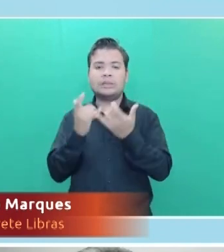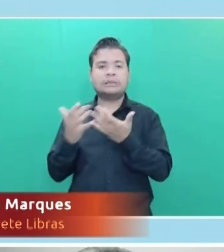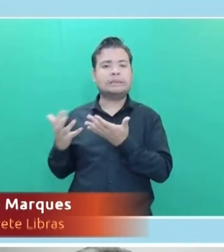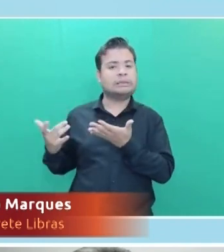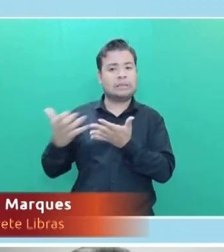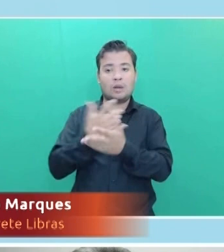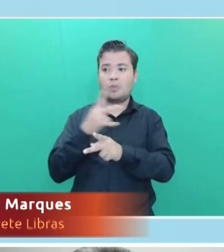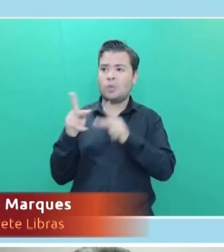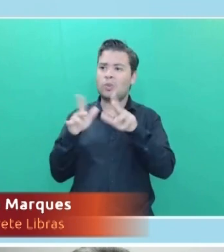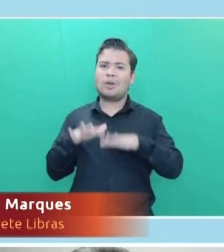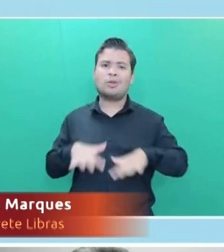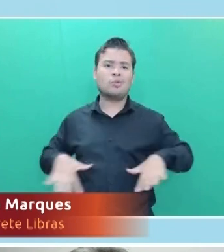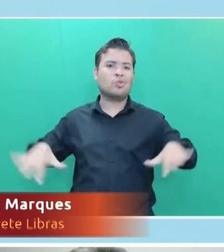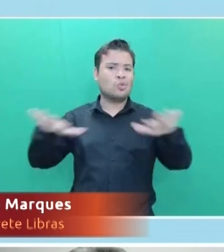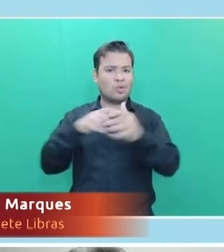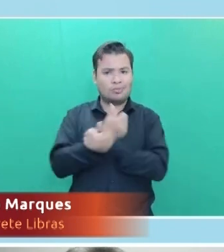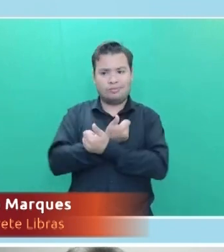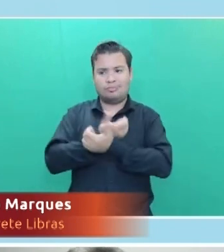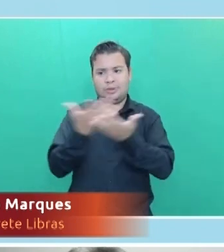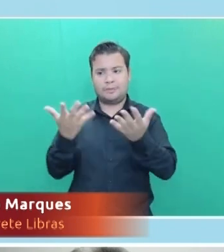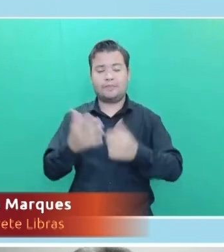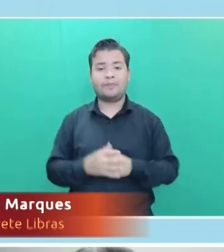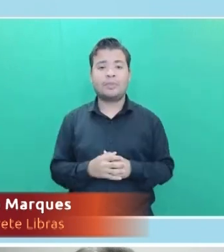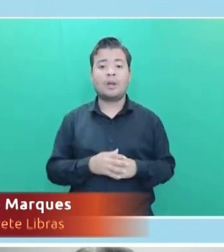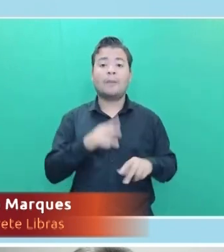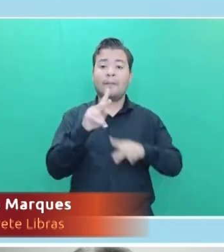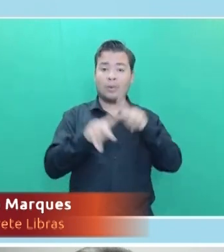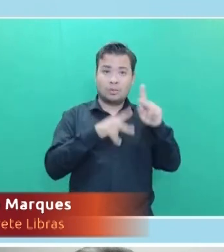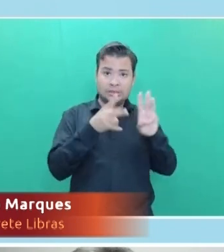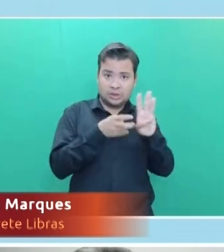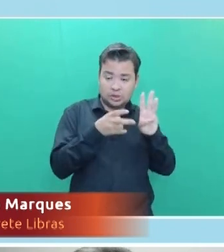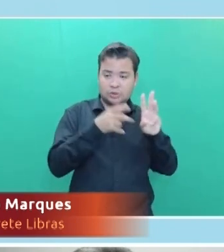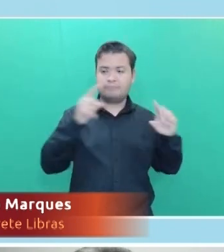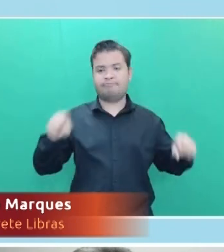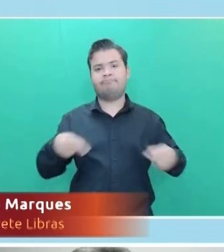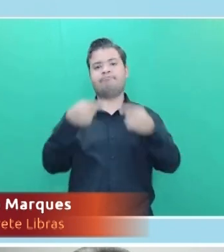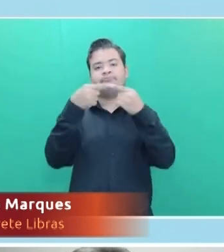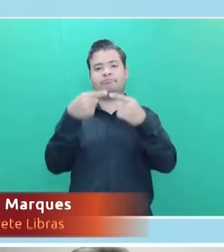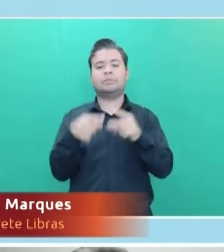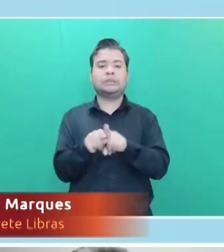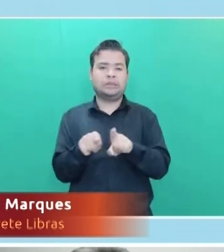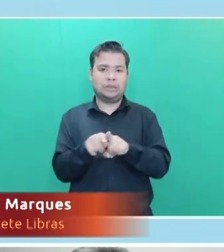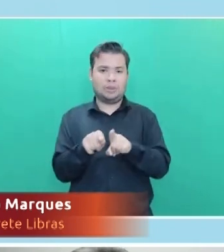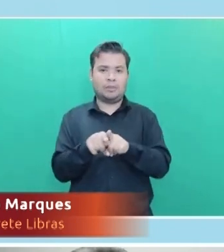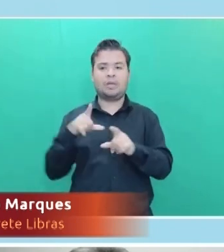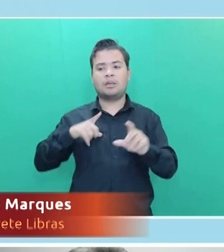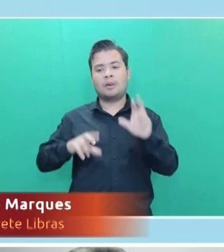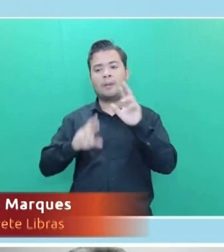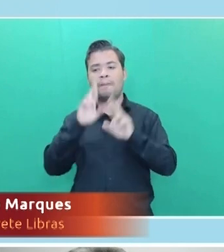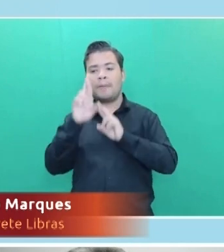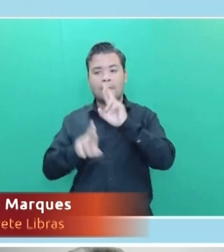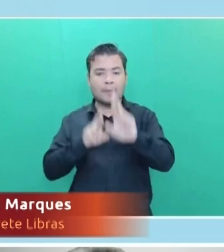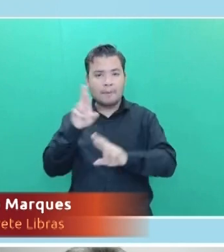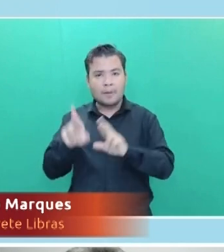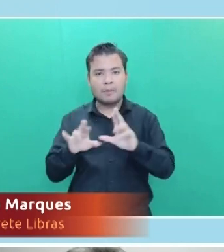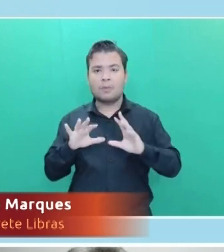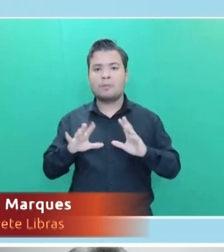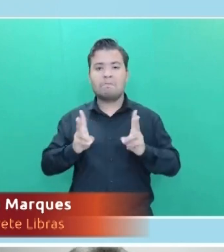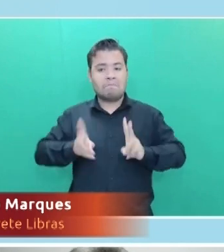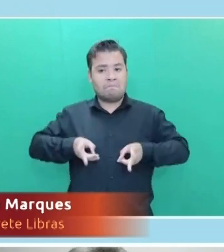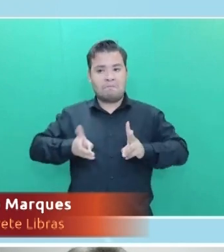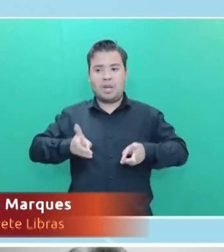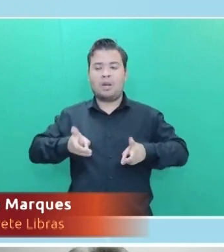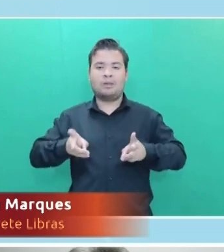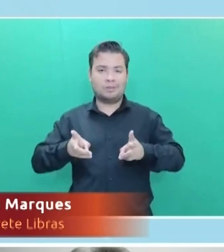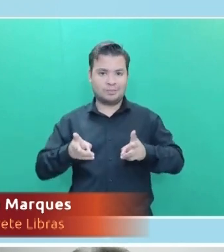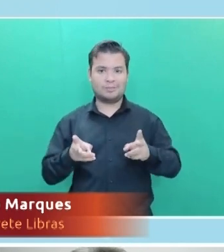população indígena também será contemplada com os mesmos resultados do censo para a